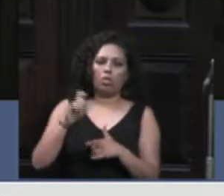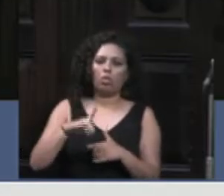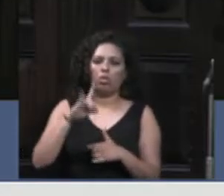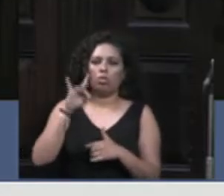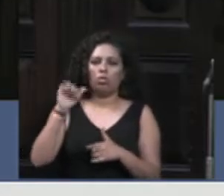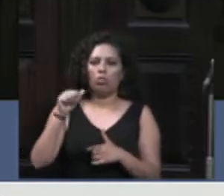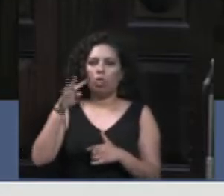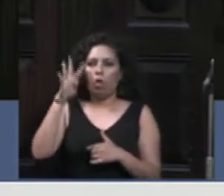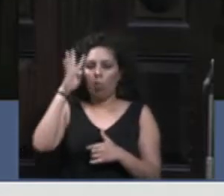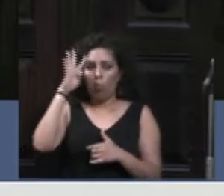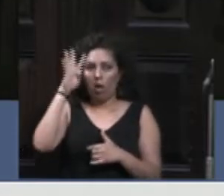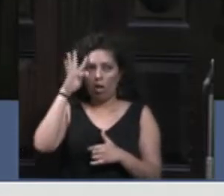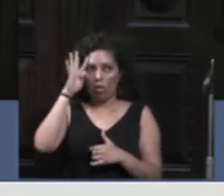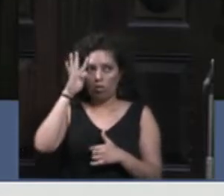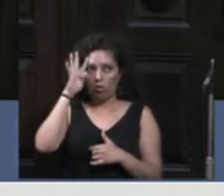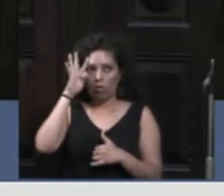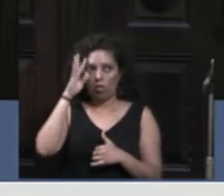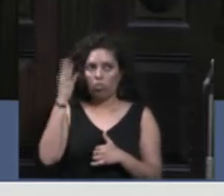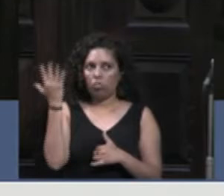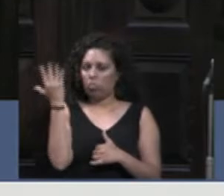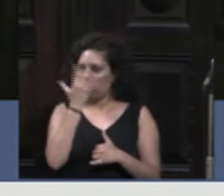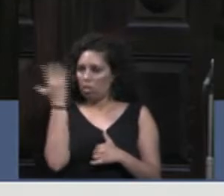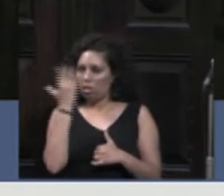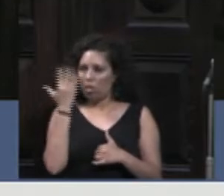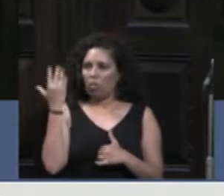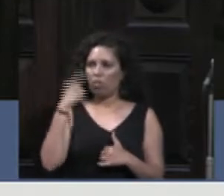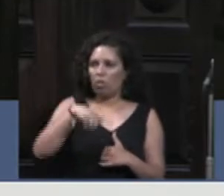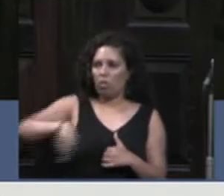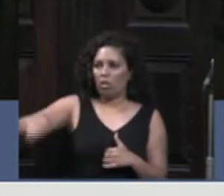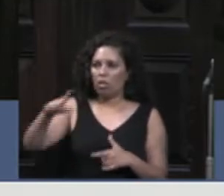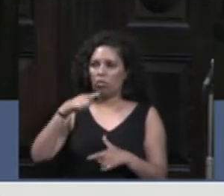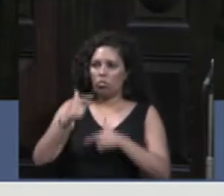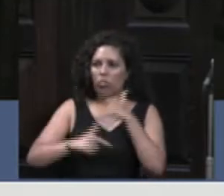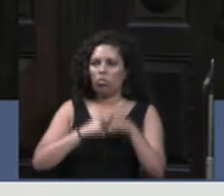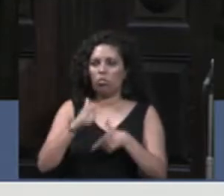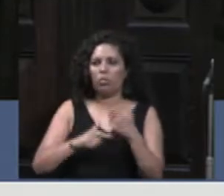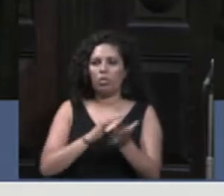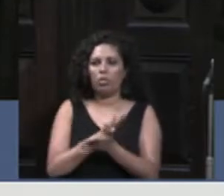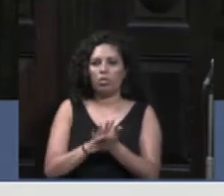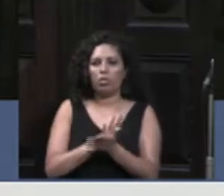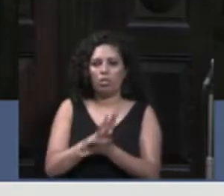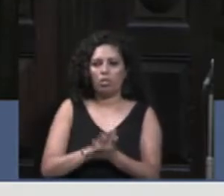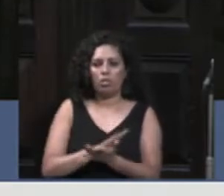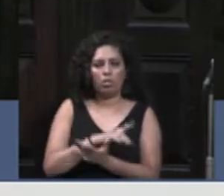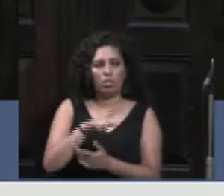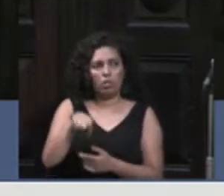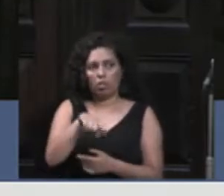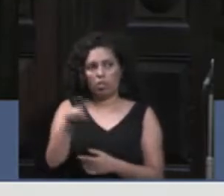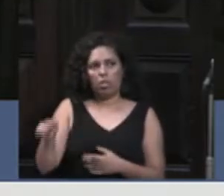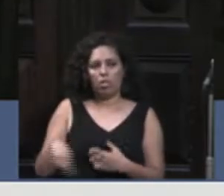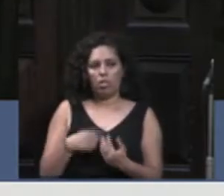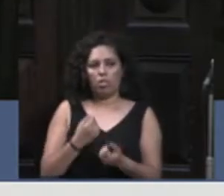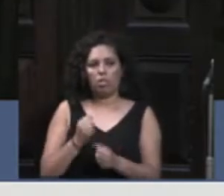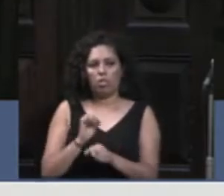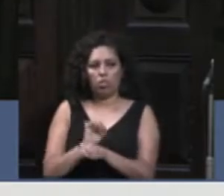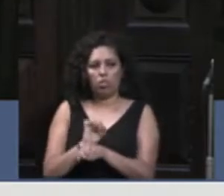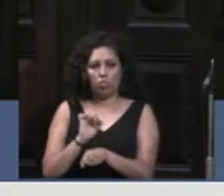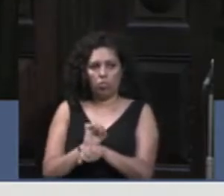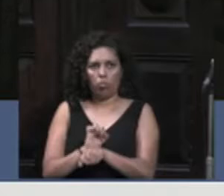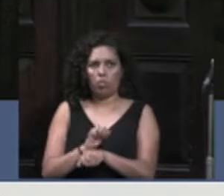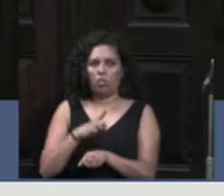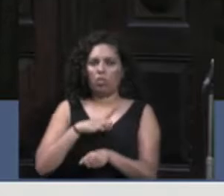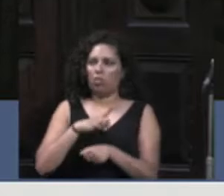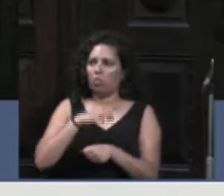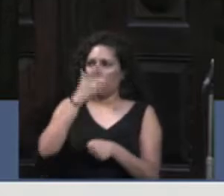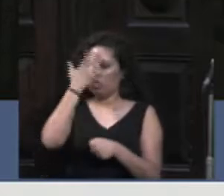sindicato. Parabenizar o Sindicato do Rio, da Baixada Fluminense, de Duque de Caxias, seus representantes que aqui